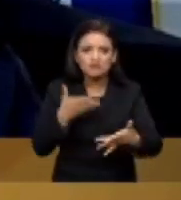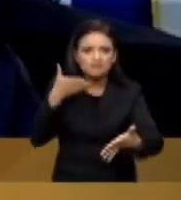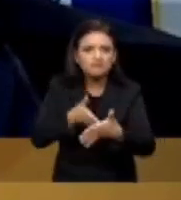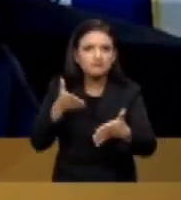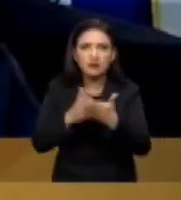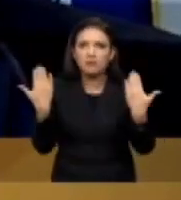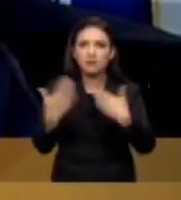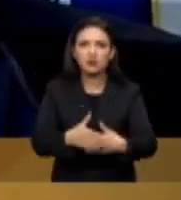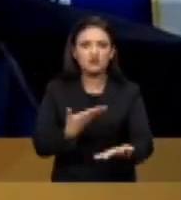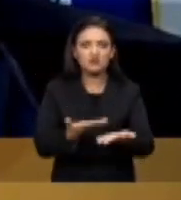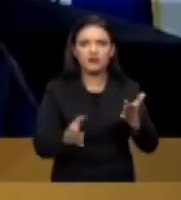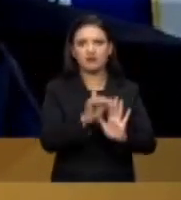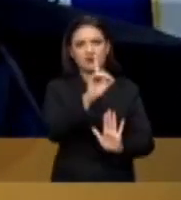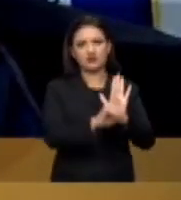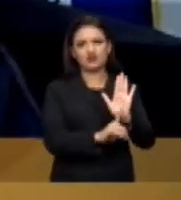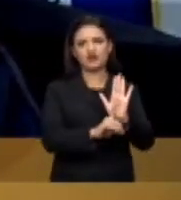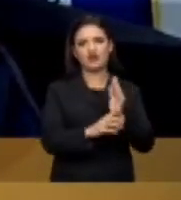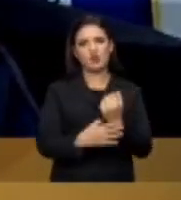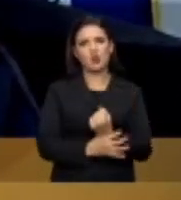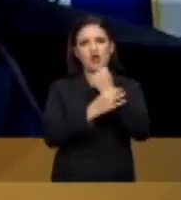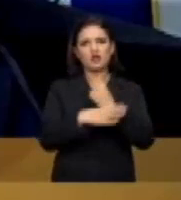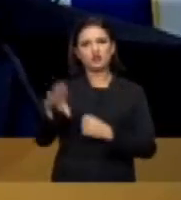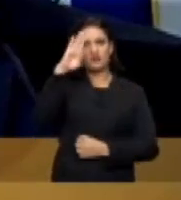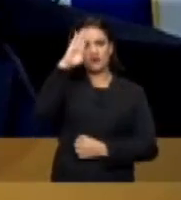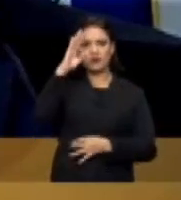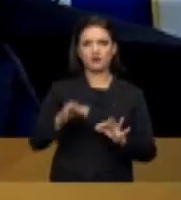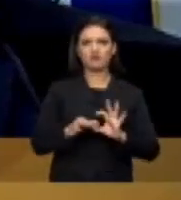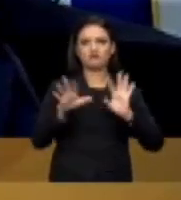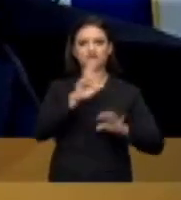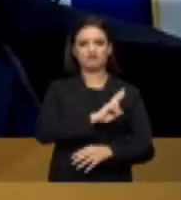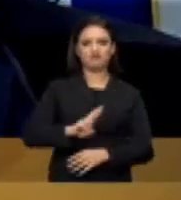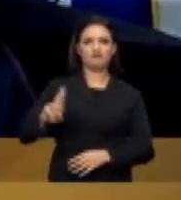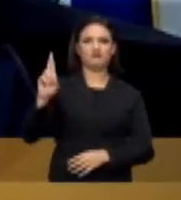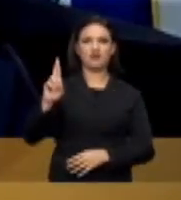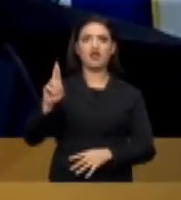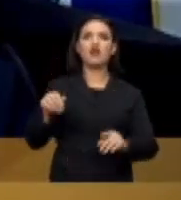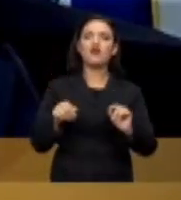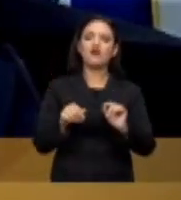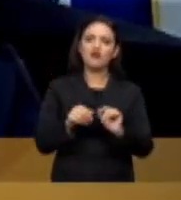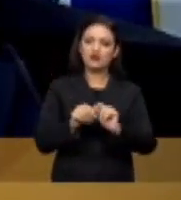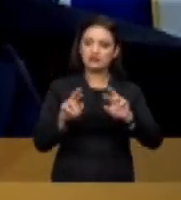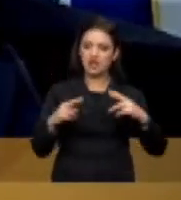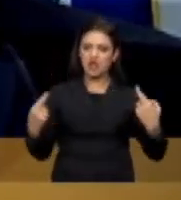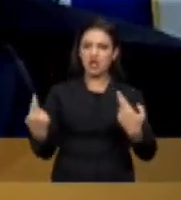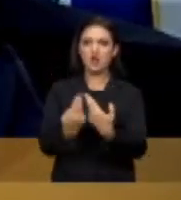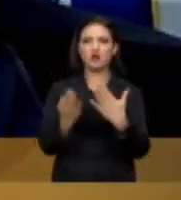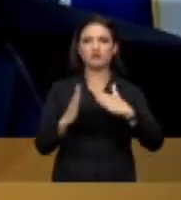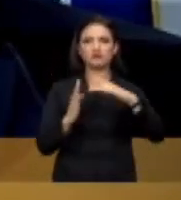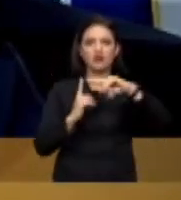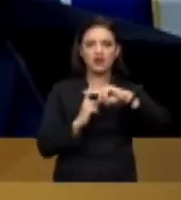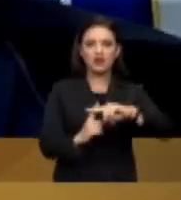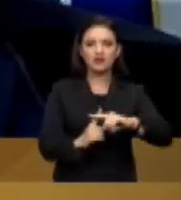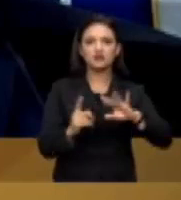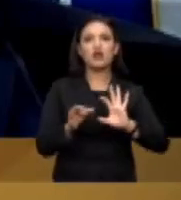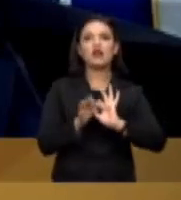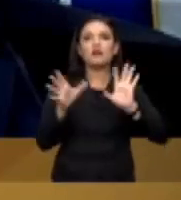a direitos e garantias fundamentais de liberdade religiosa, de exercício de culto, da liberdade de expressão e